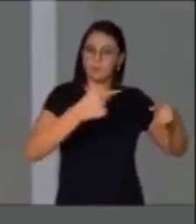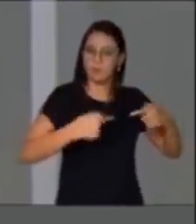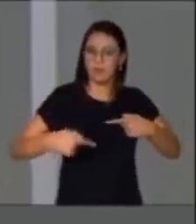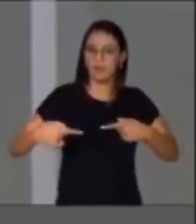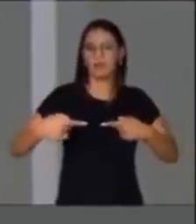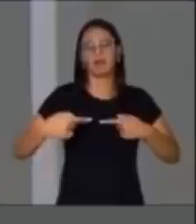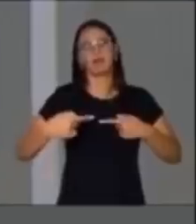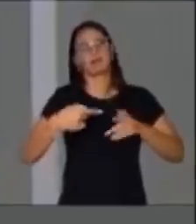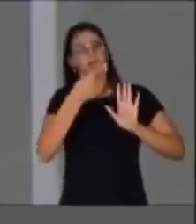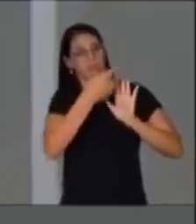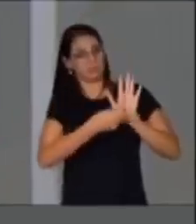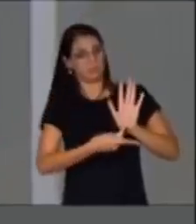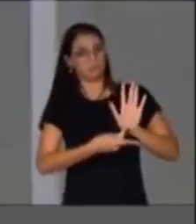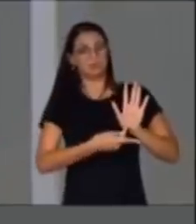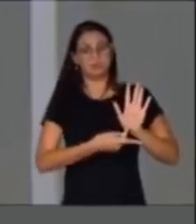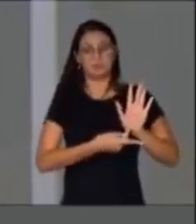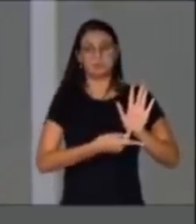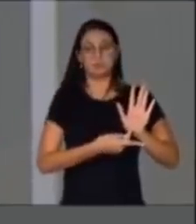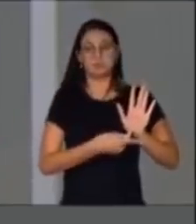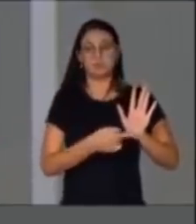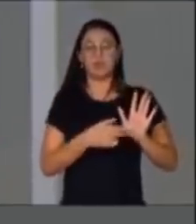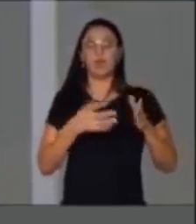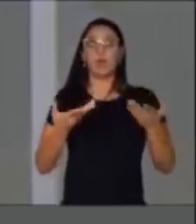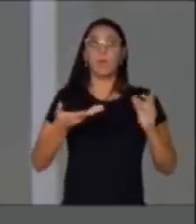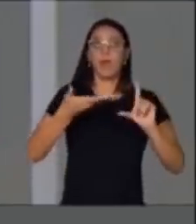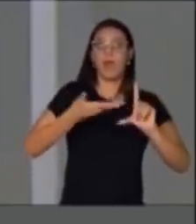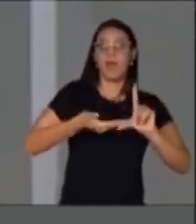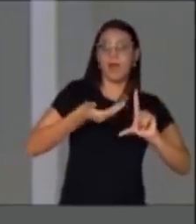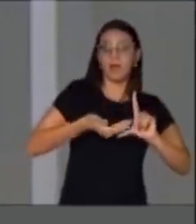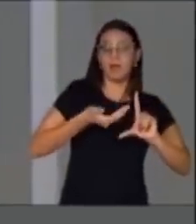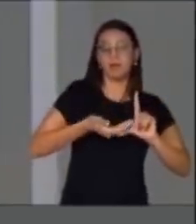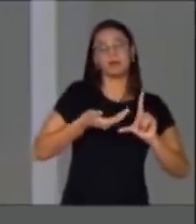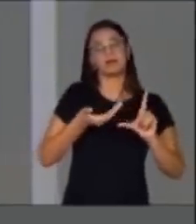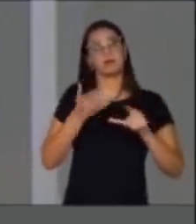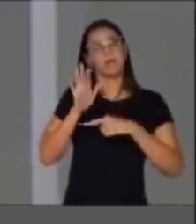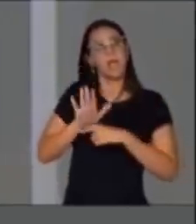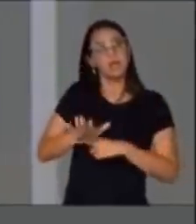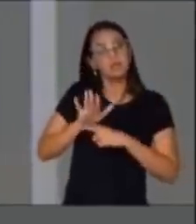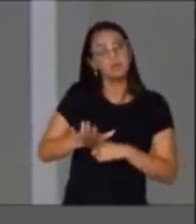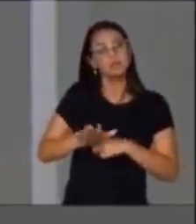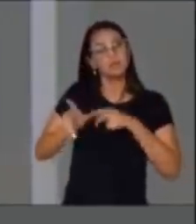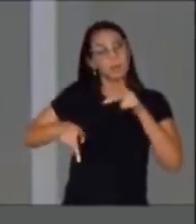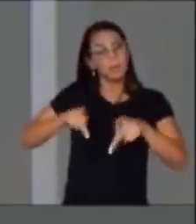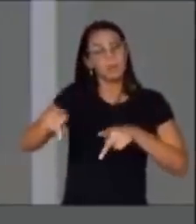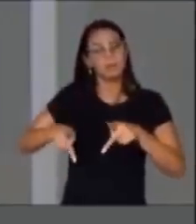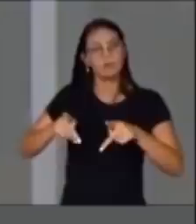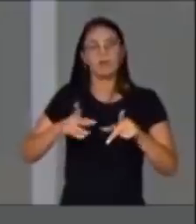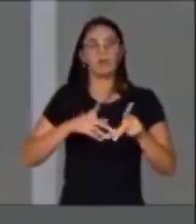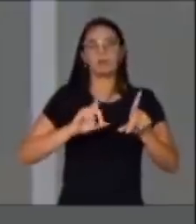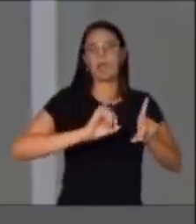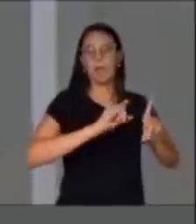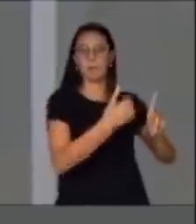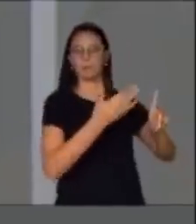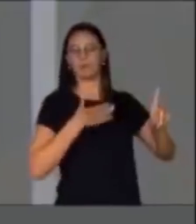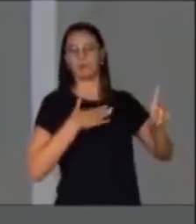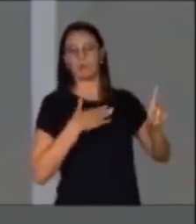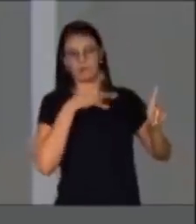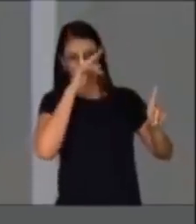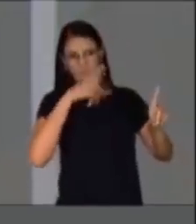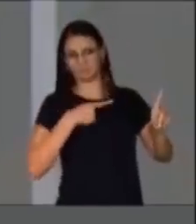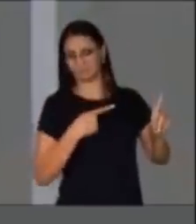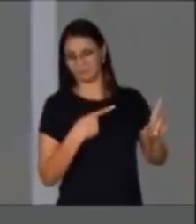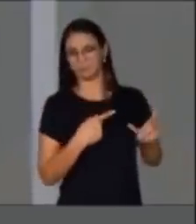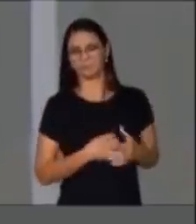a imagem da proposição, a imagem da Câmara dos Deputados, que serve a população e não se serve dela.